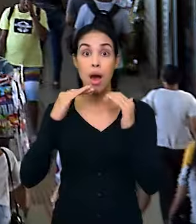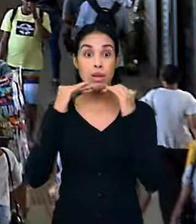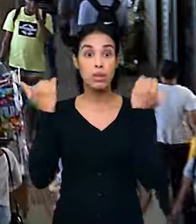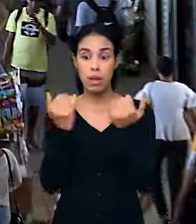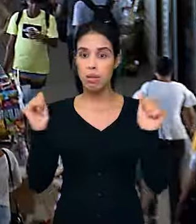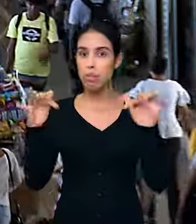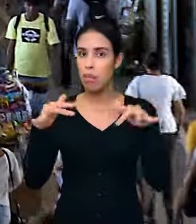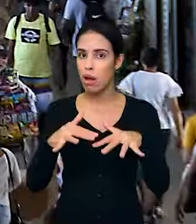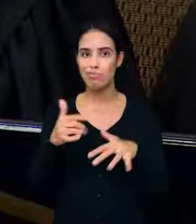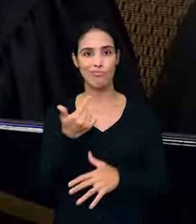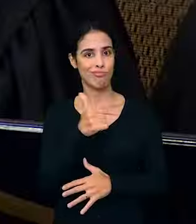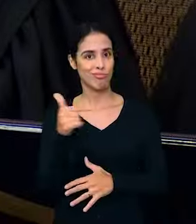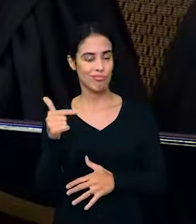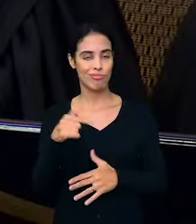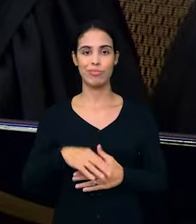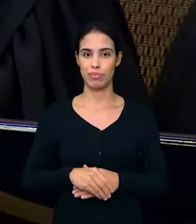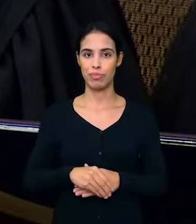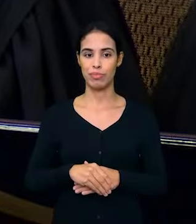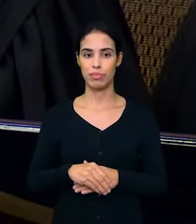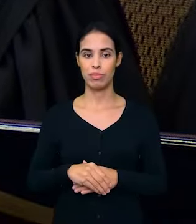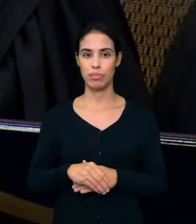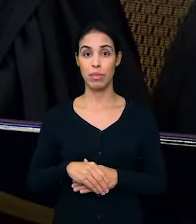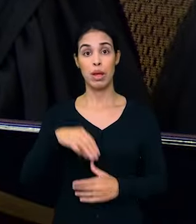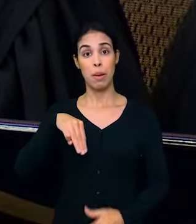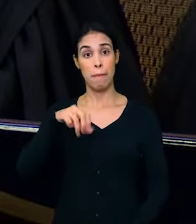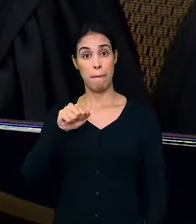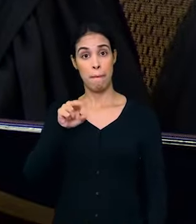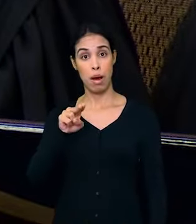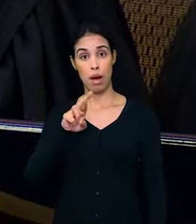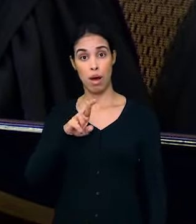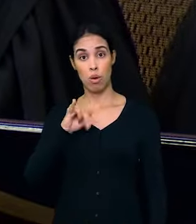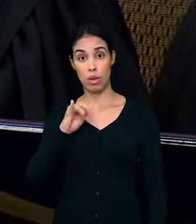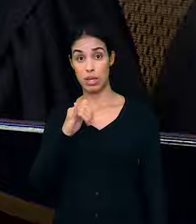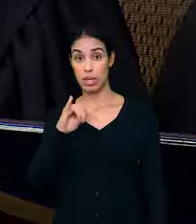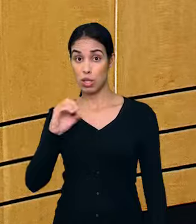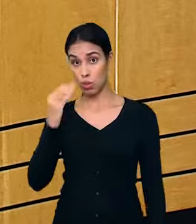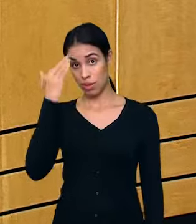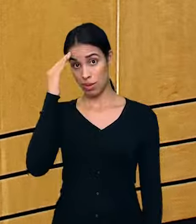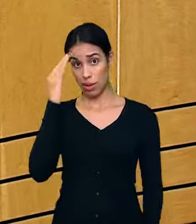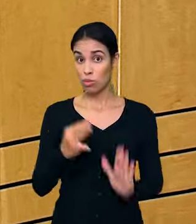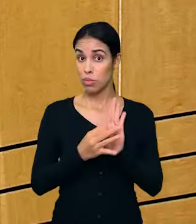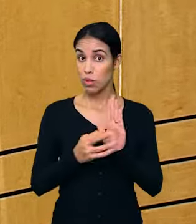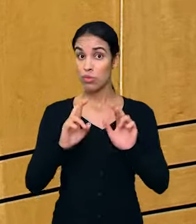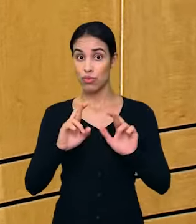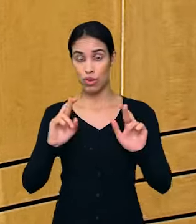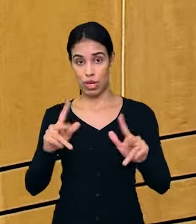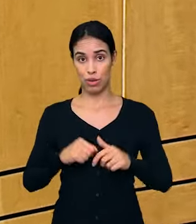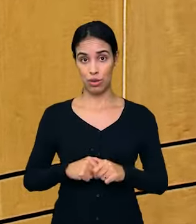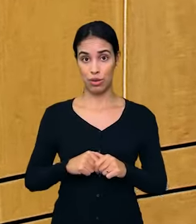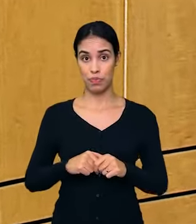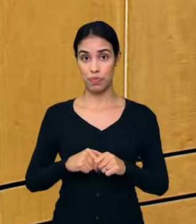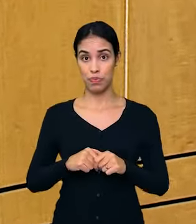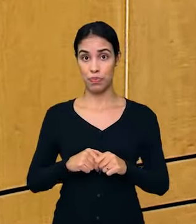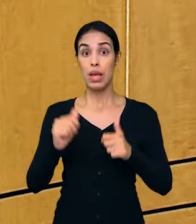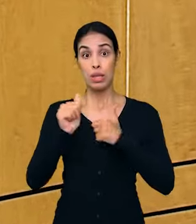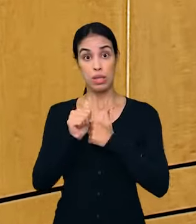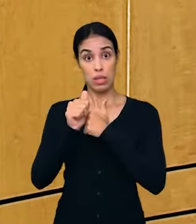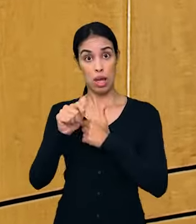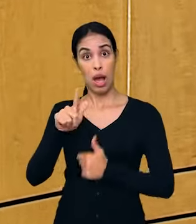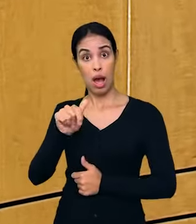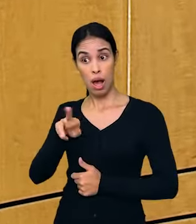Assembleia Geral. Entendimento diferente do ministro Maurício Godinho Delgado, que seguiu o relator do caso no TST,